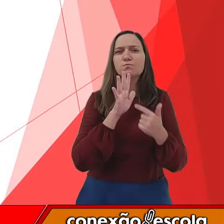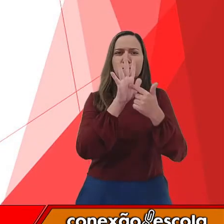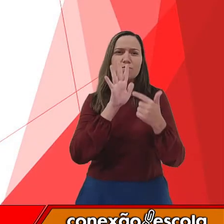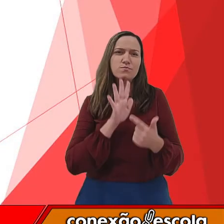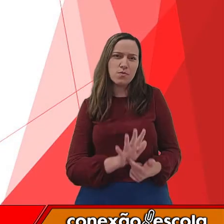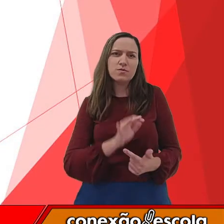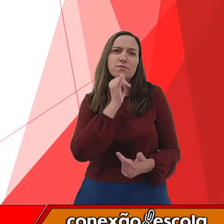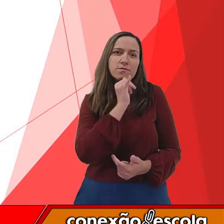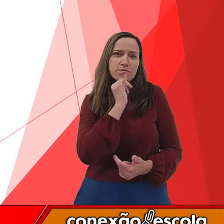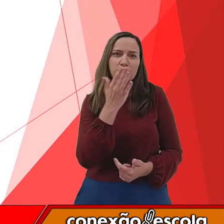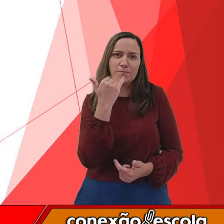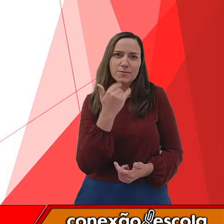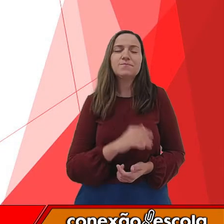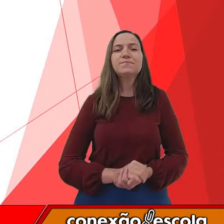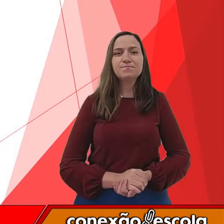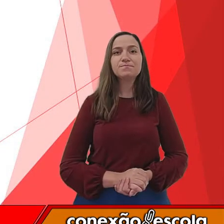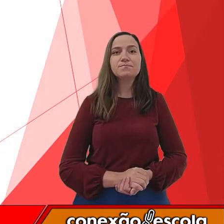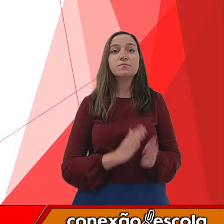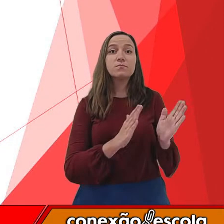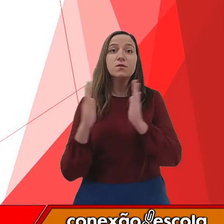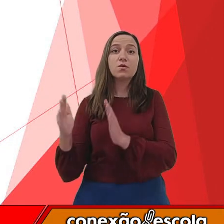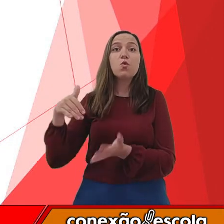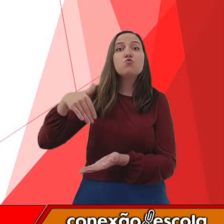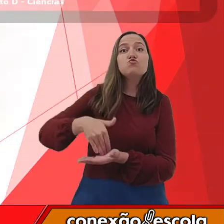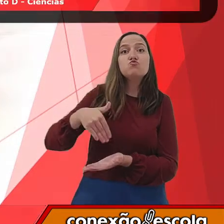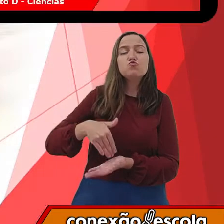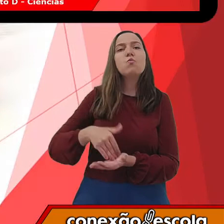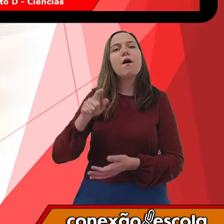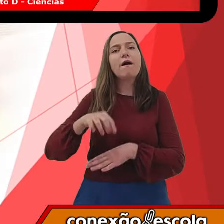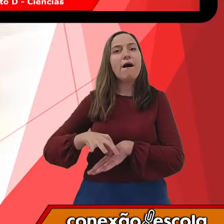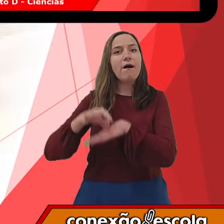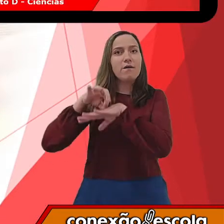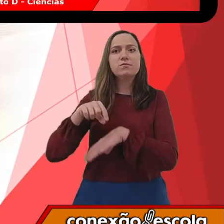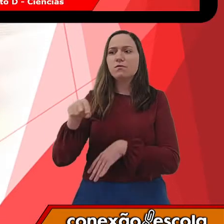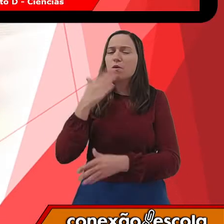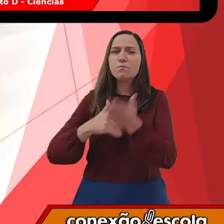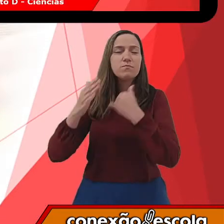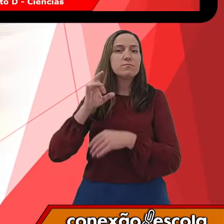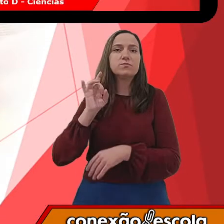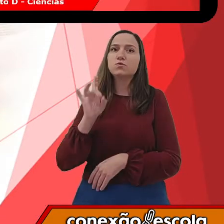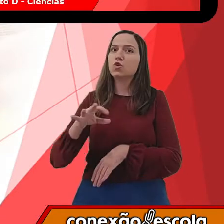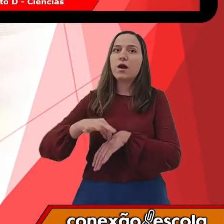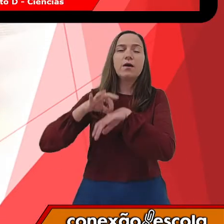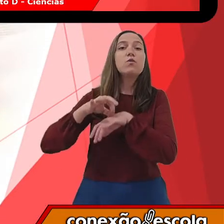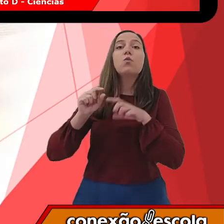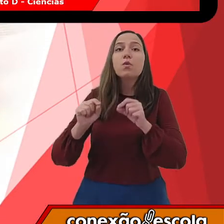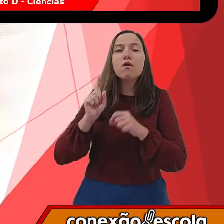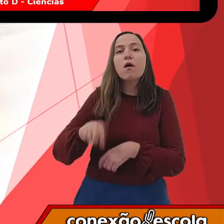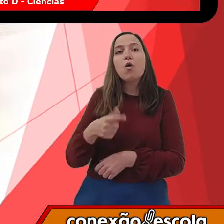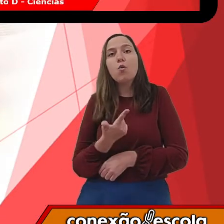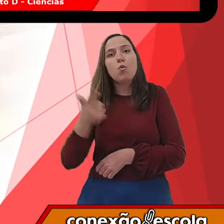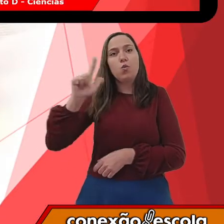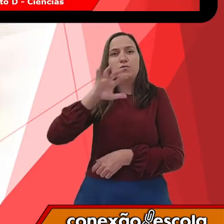onívoro. Por fim, os animais carnívoros são aqueles que só se alimentam de outros